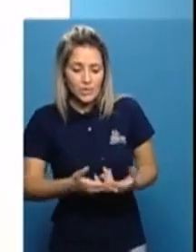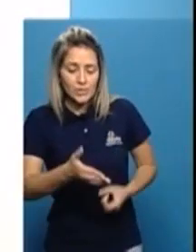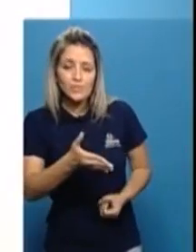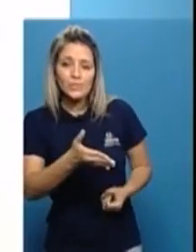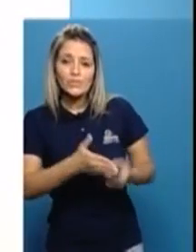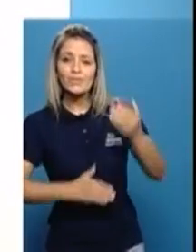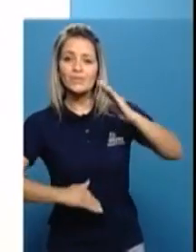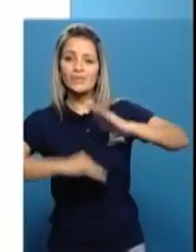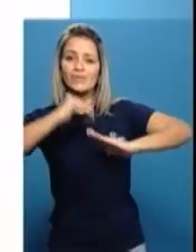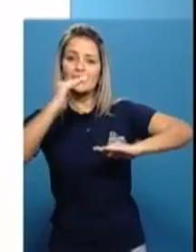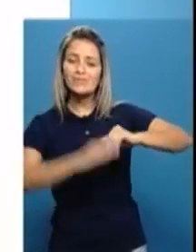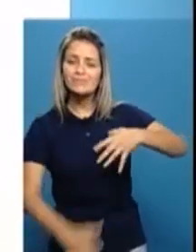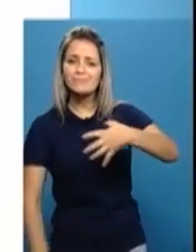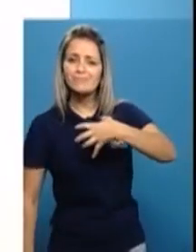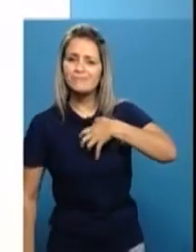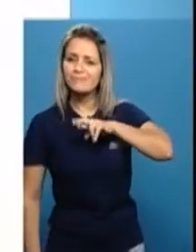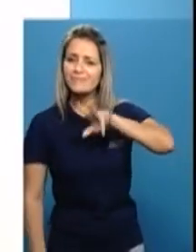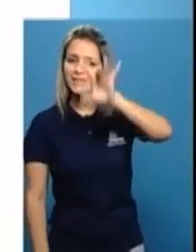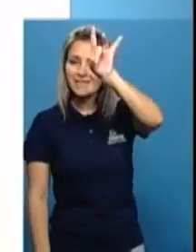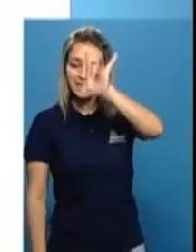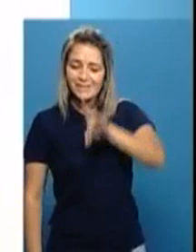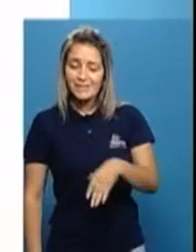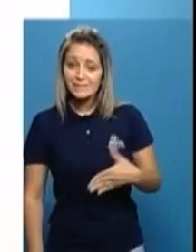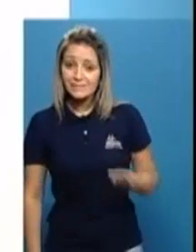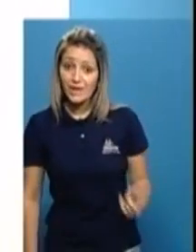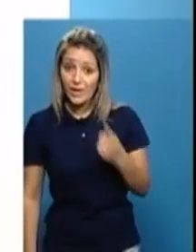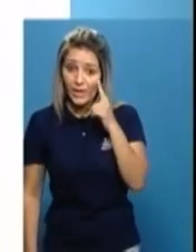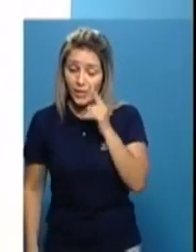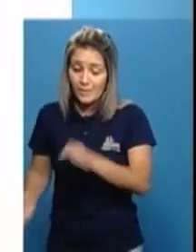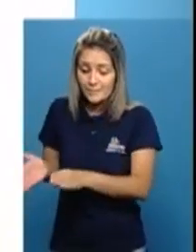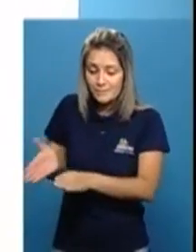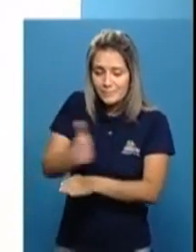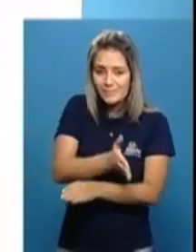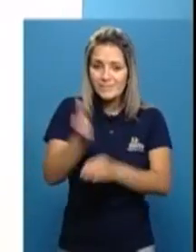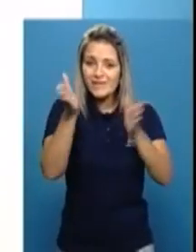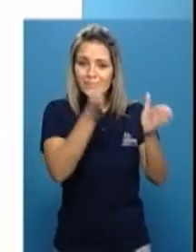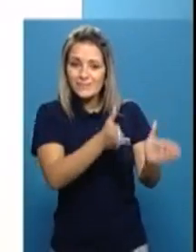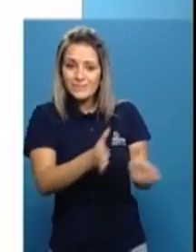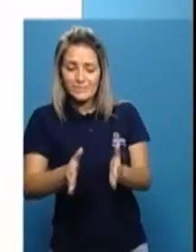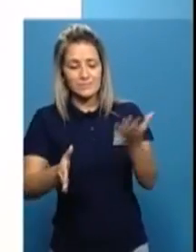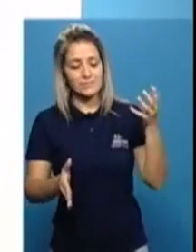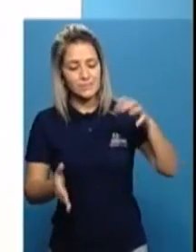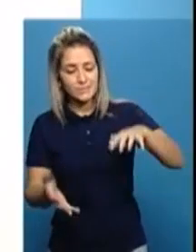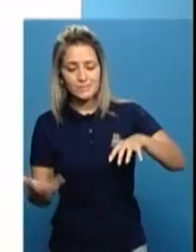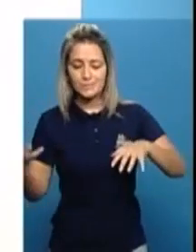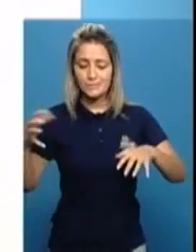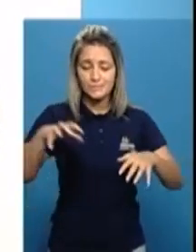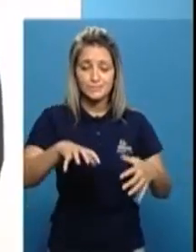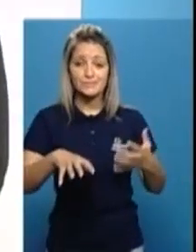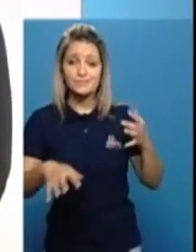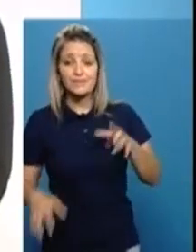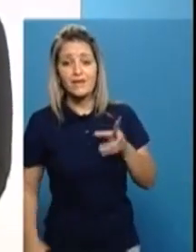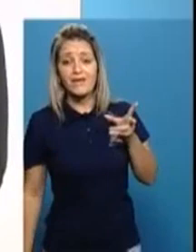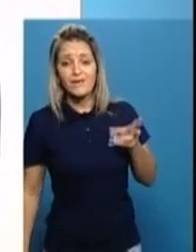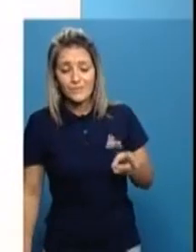variedade de habilidades bem diferentes. Já nas linhas de montagem, elas às vezes são tão segmentadas